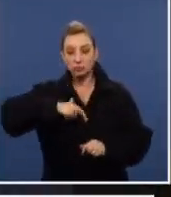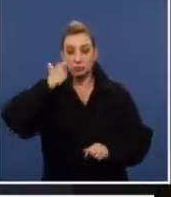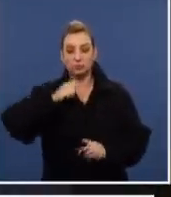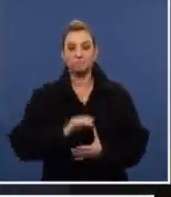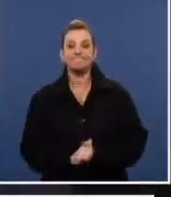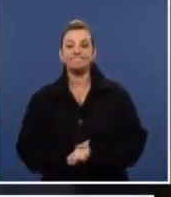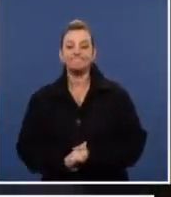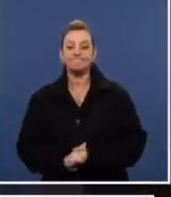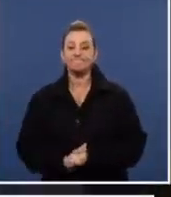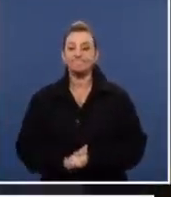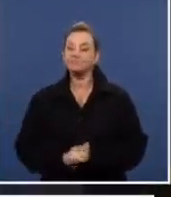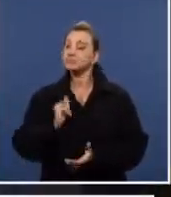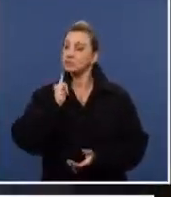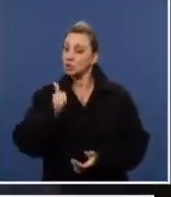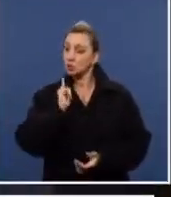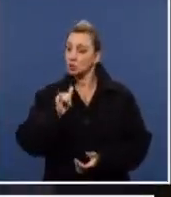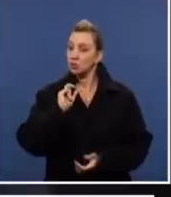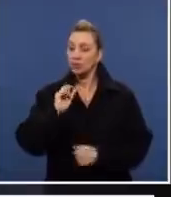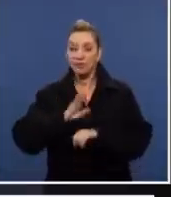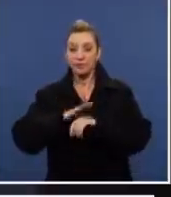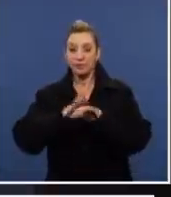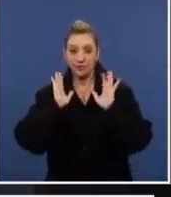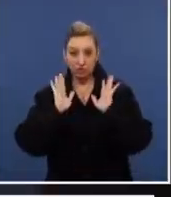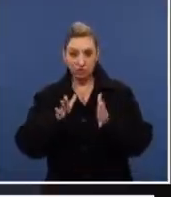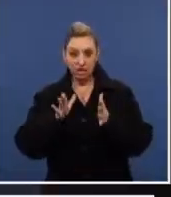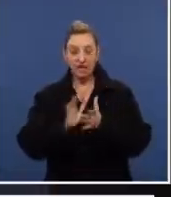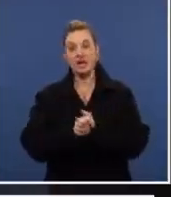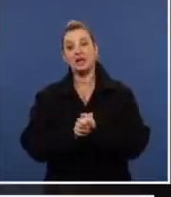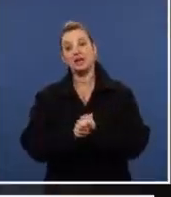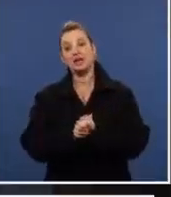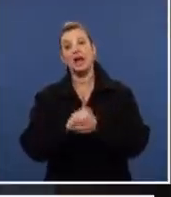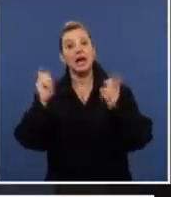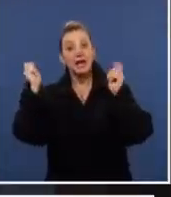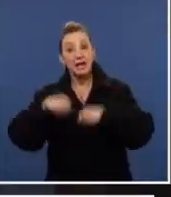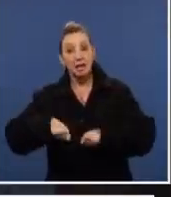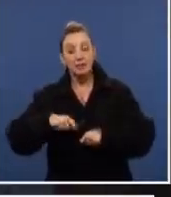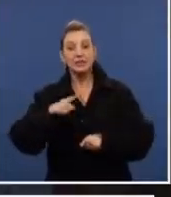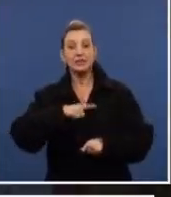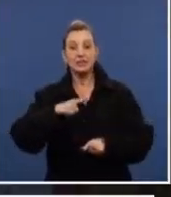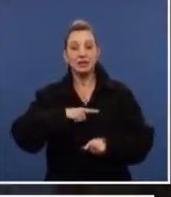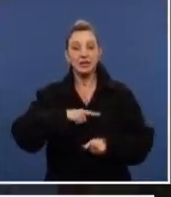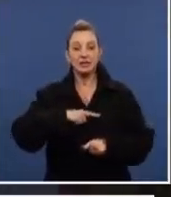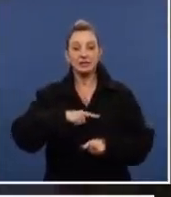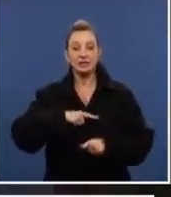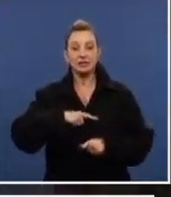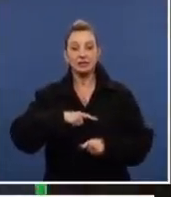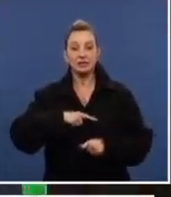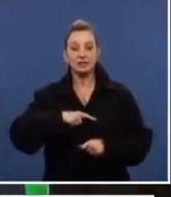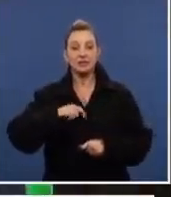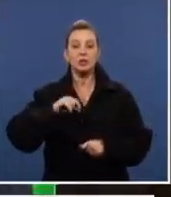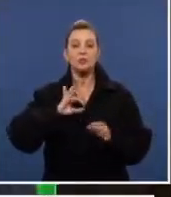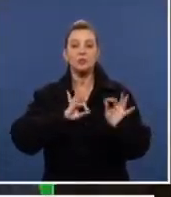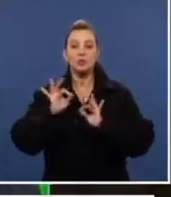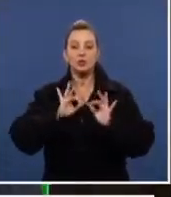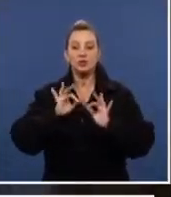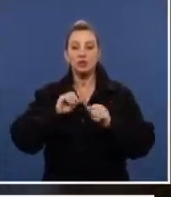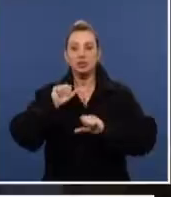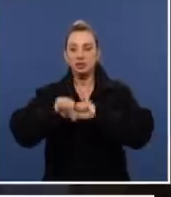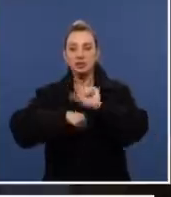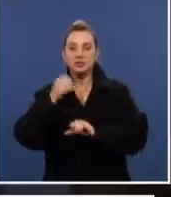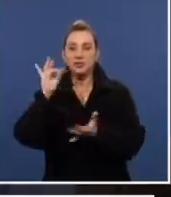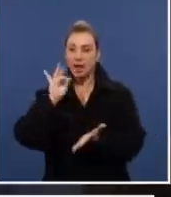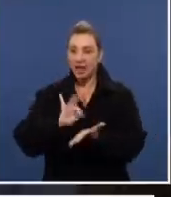apresentar, contar, né, o que já fez na vida, a capacidade que tem de tirar projetos do papel, transformá-los em